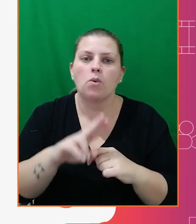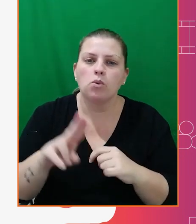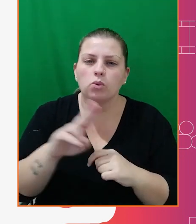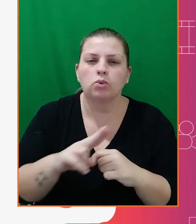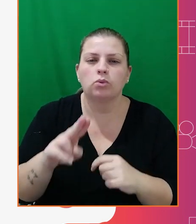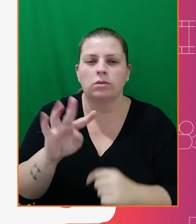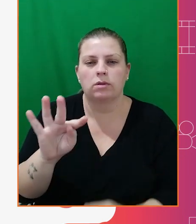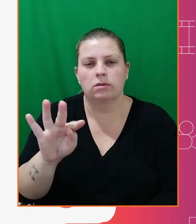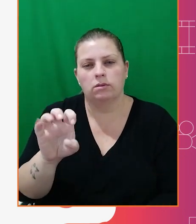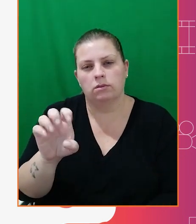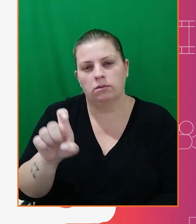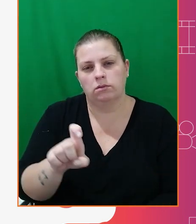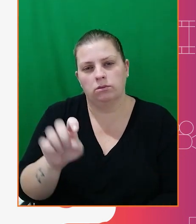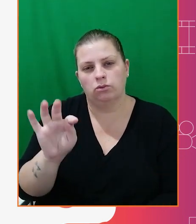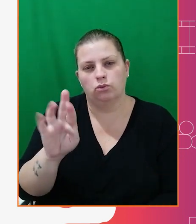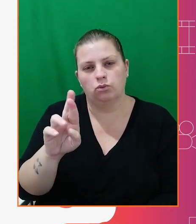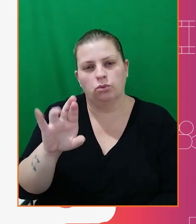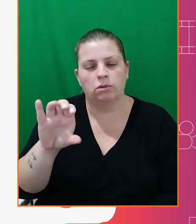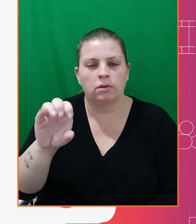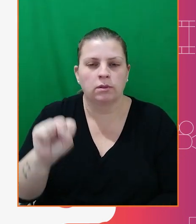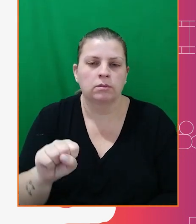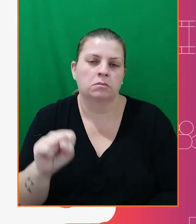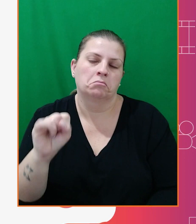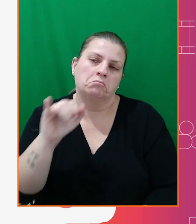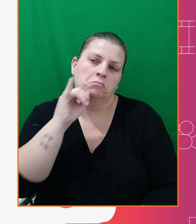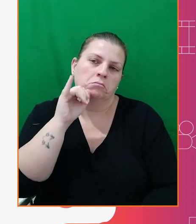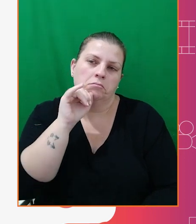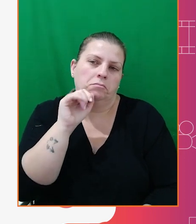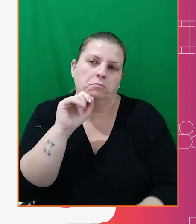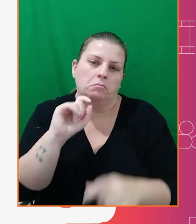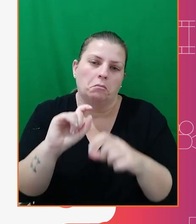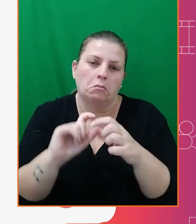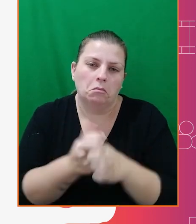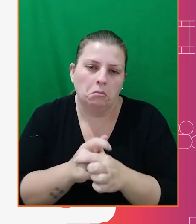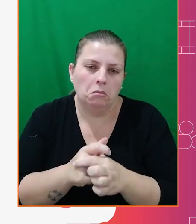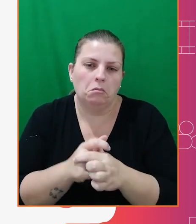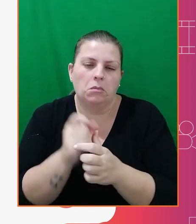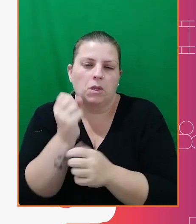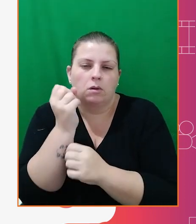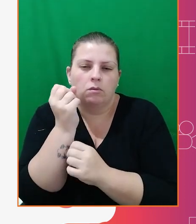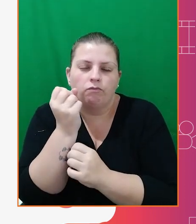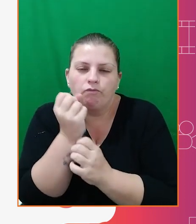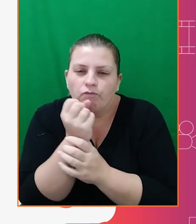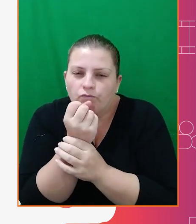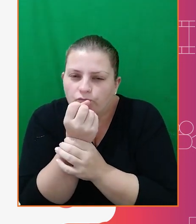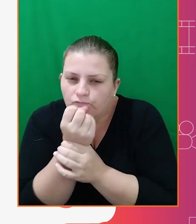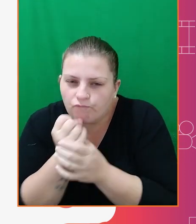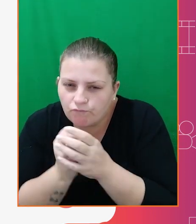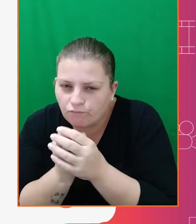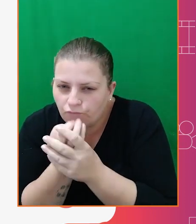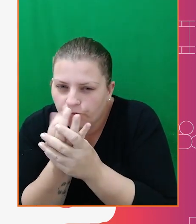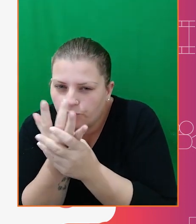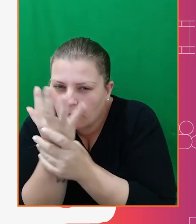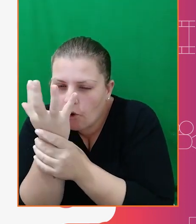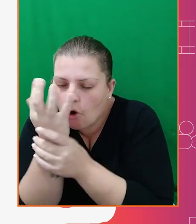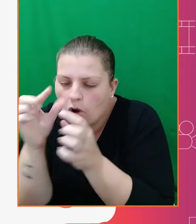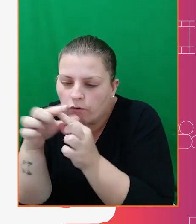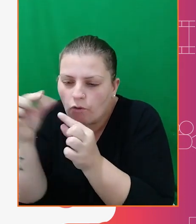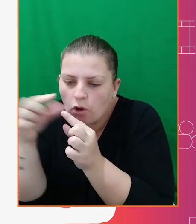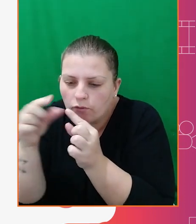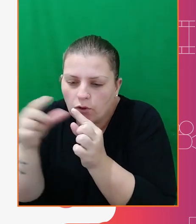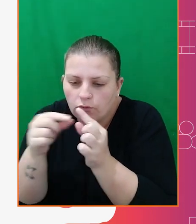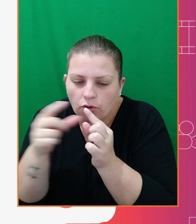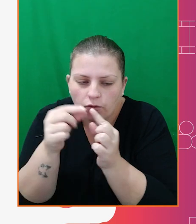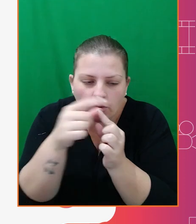representar elementos menores, em conjunto, como arbustos que apresentam várias folhas agrupadas e folhas